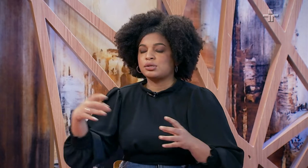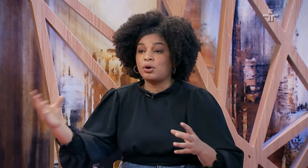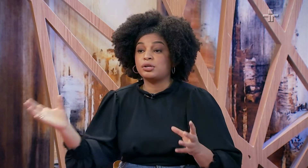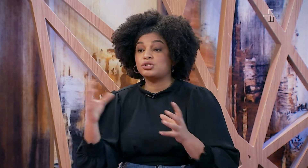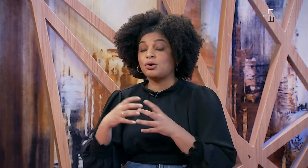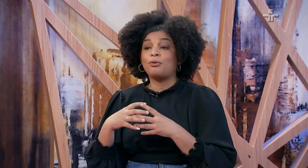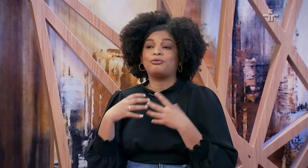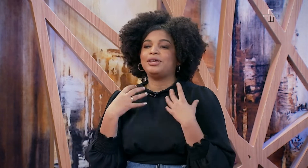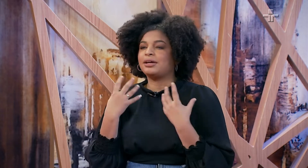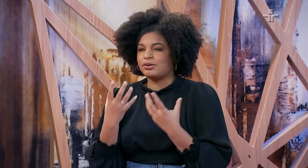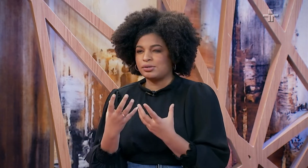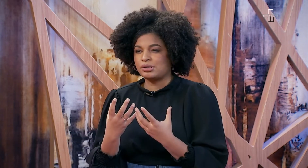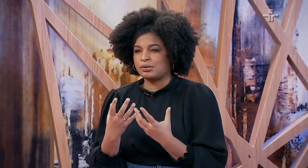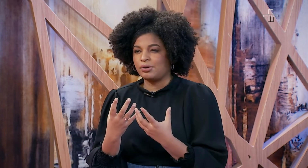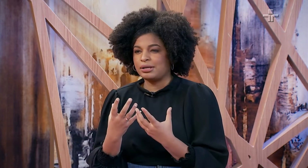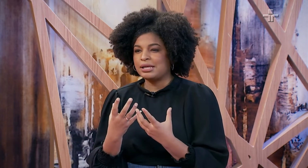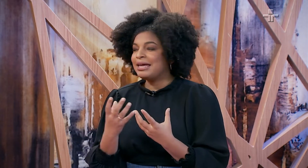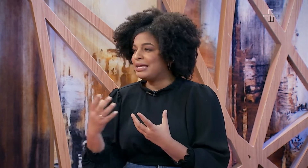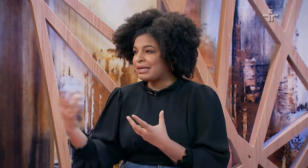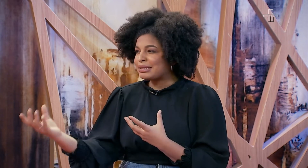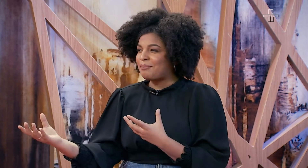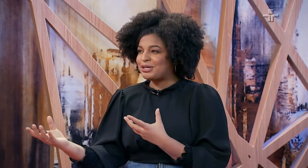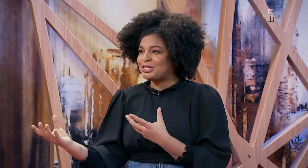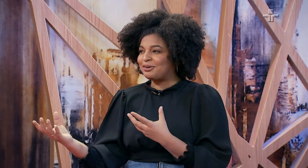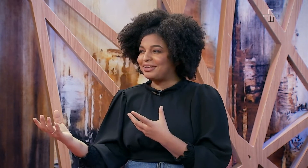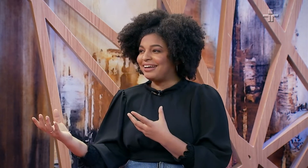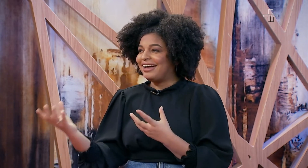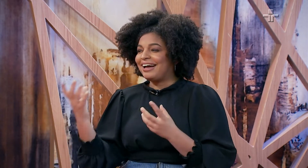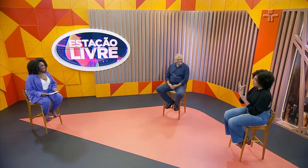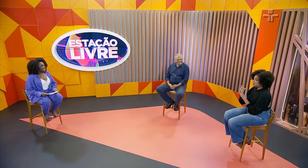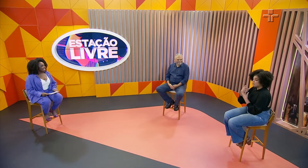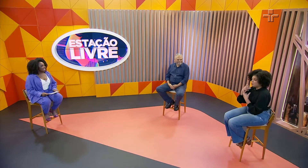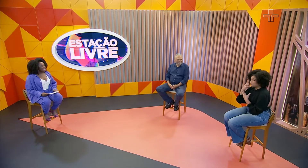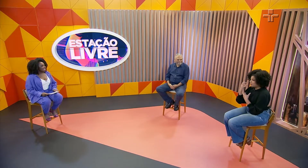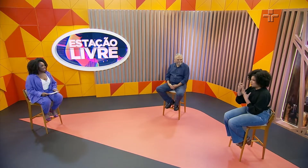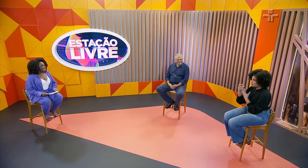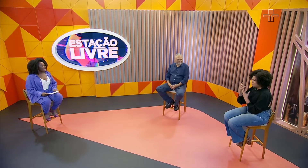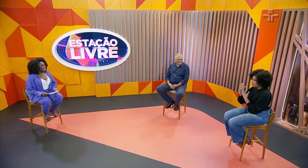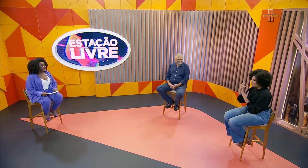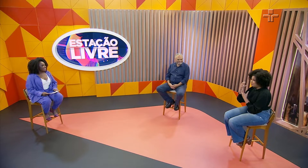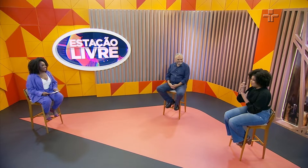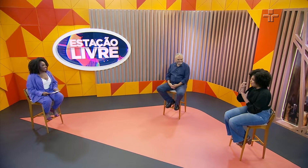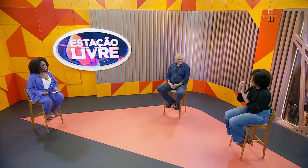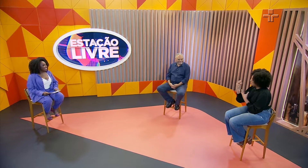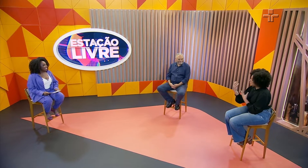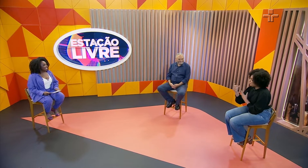grandes histórias, de ouvir grandes histórias. E tem essa paixão, né? Aí você escuta